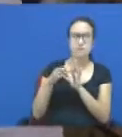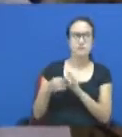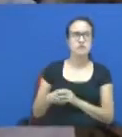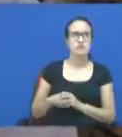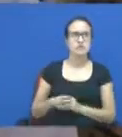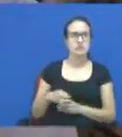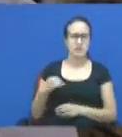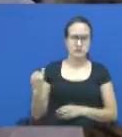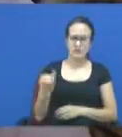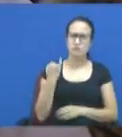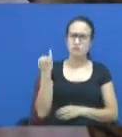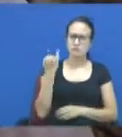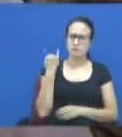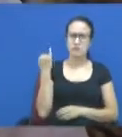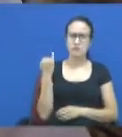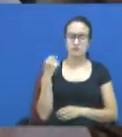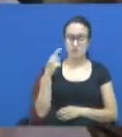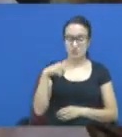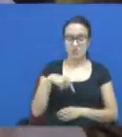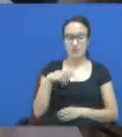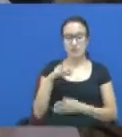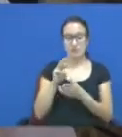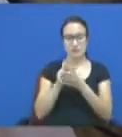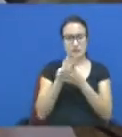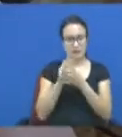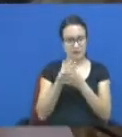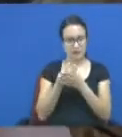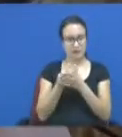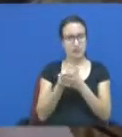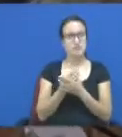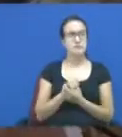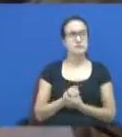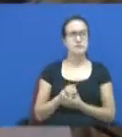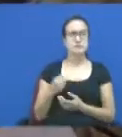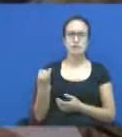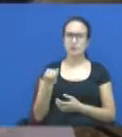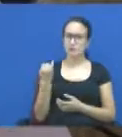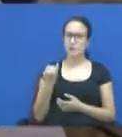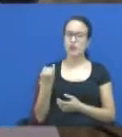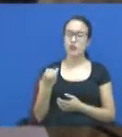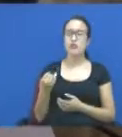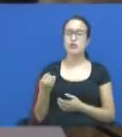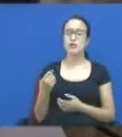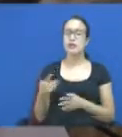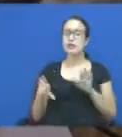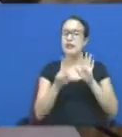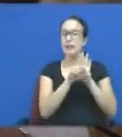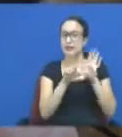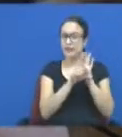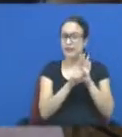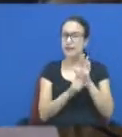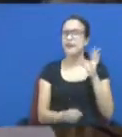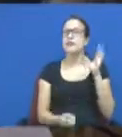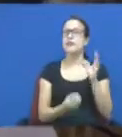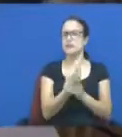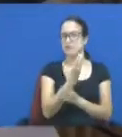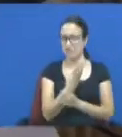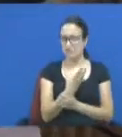importante, sim, o papel dessa Casa de Leis no que constitui a solicitação e a